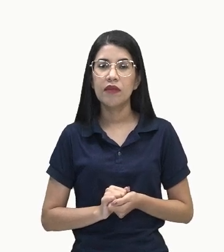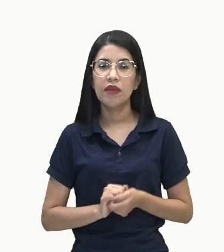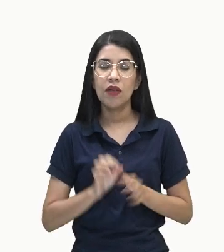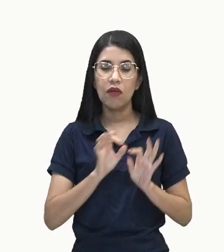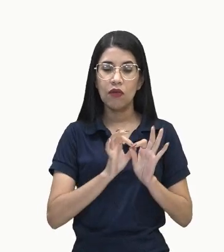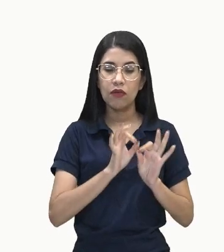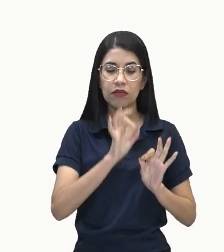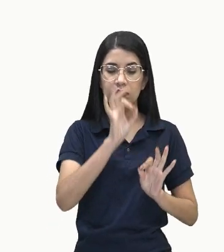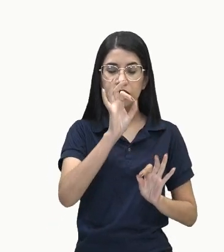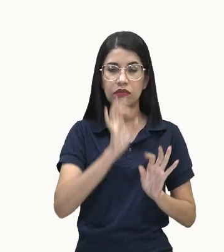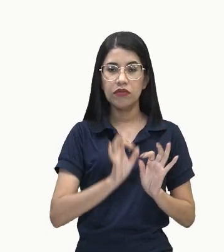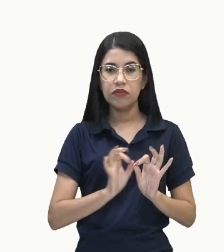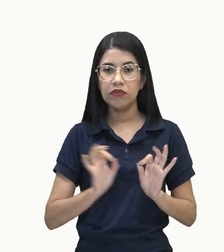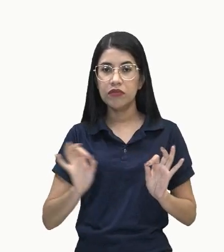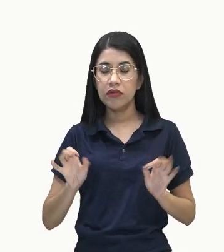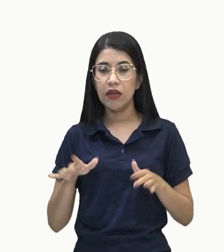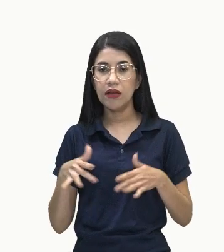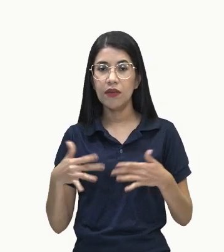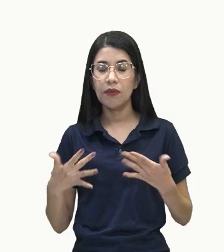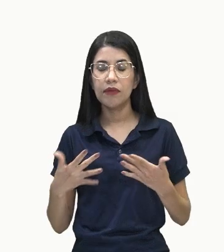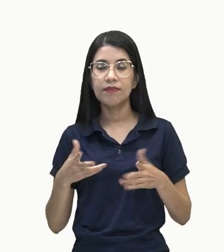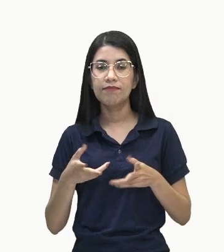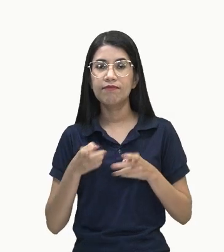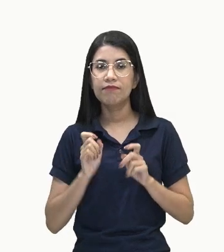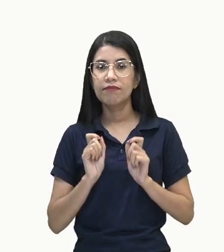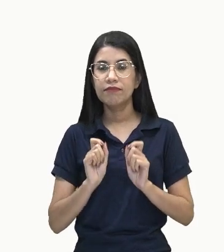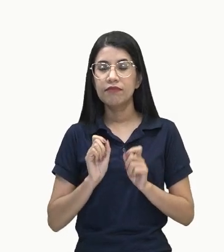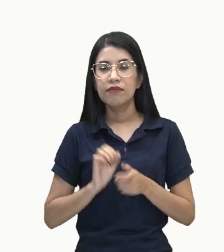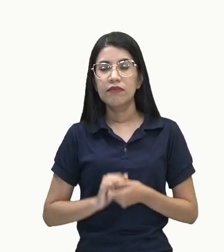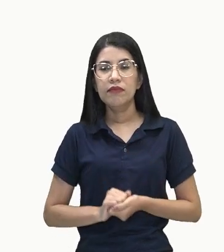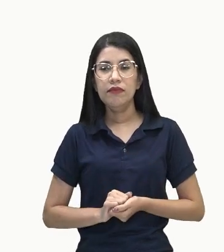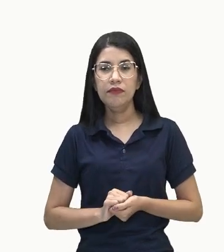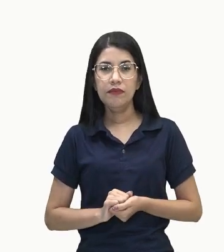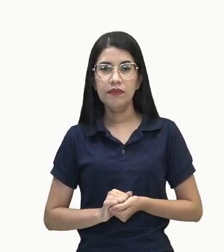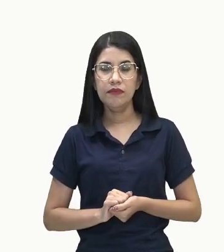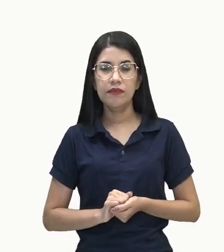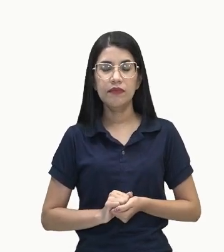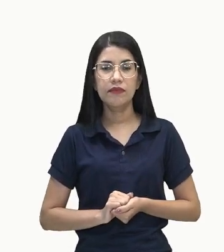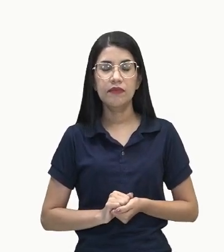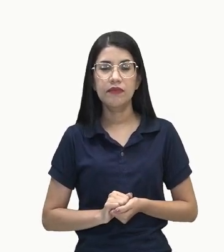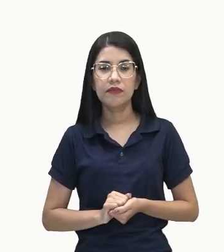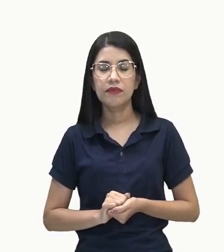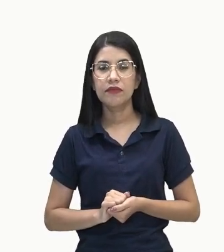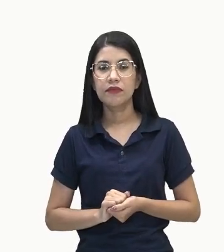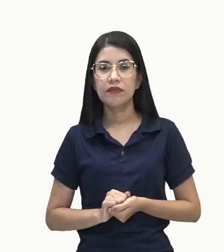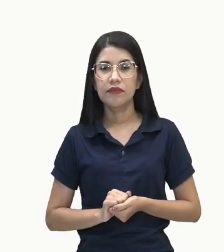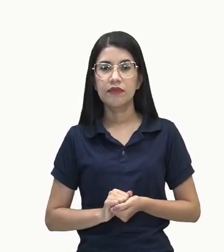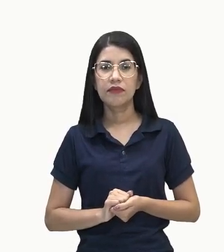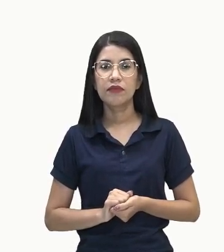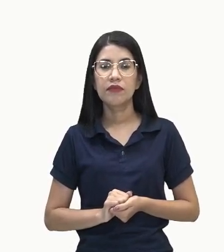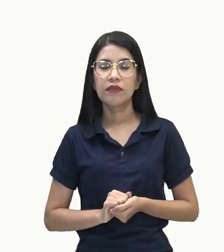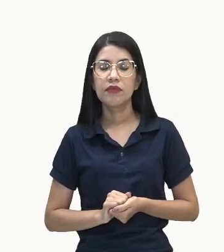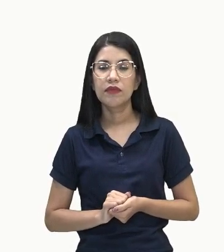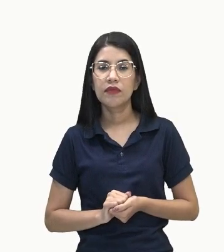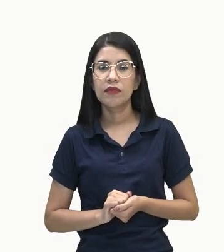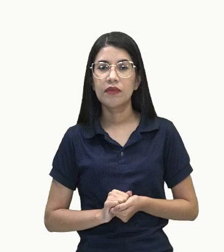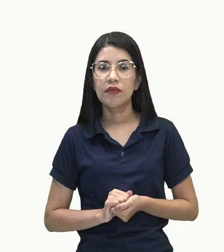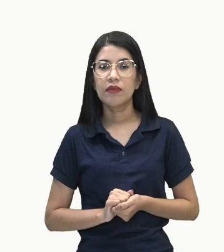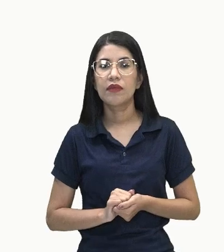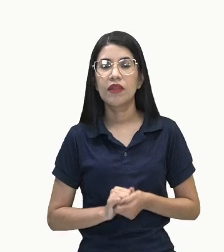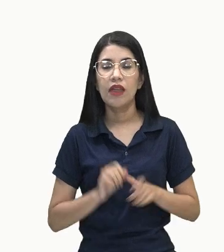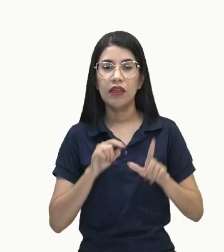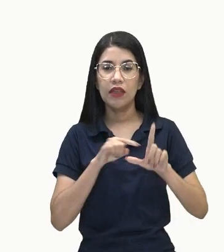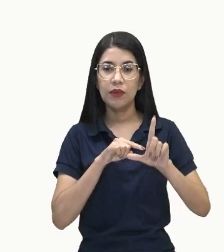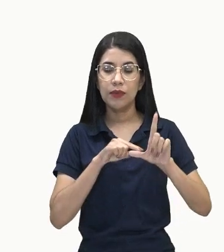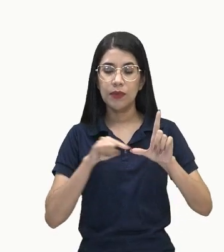lados. Olha só, gente. Vamos reparar primeiramente aqui no nosso eixo horizontal,